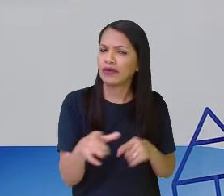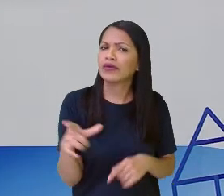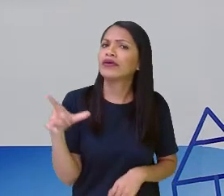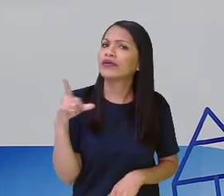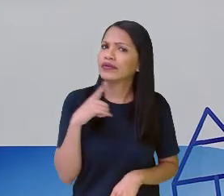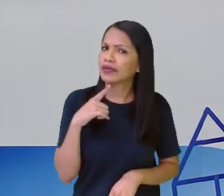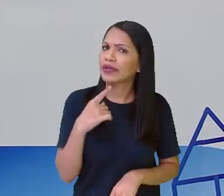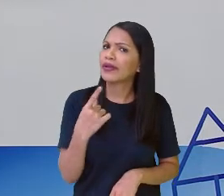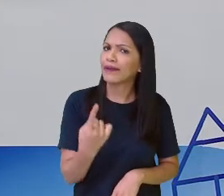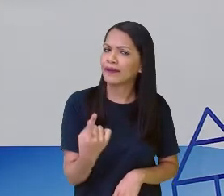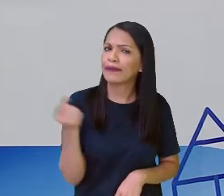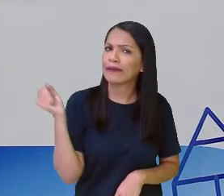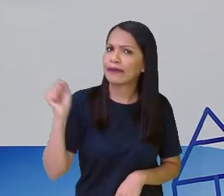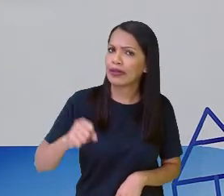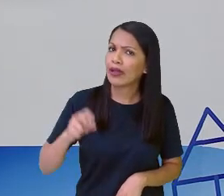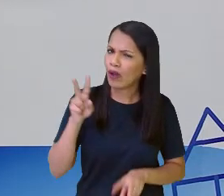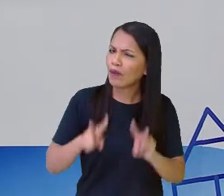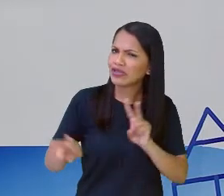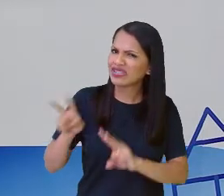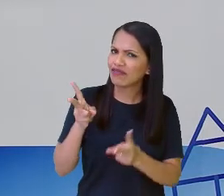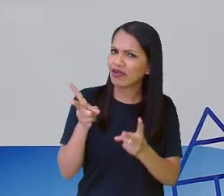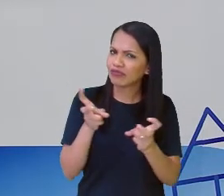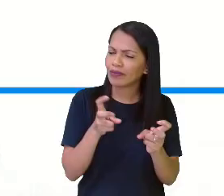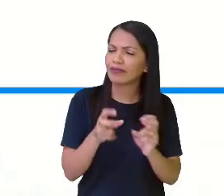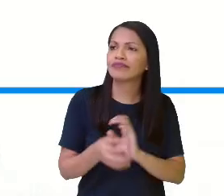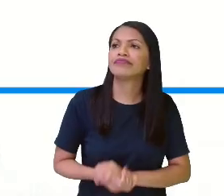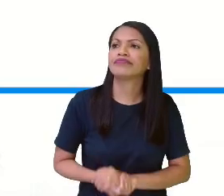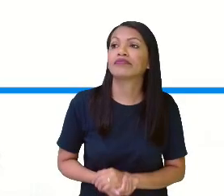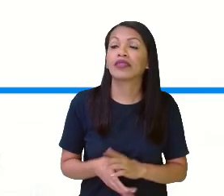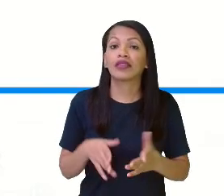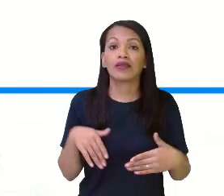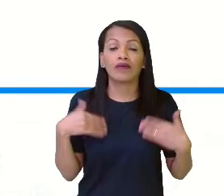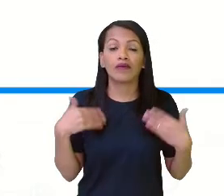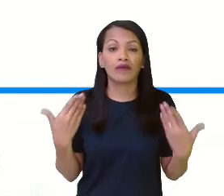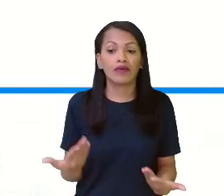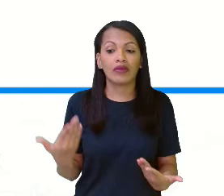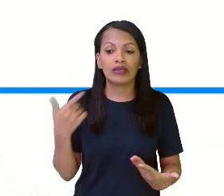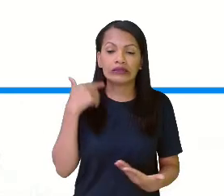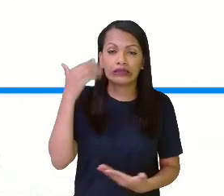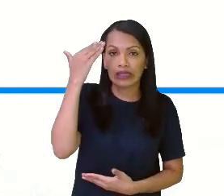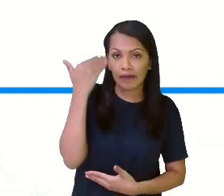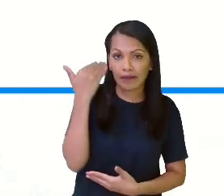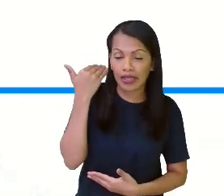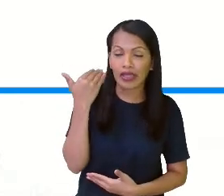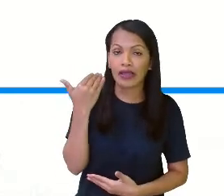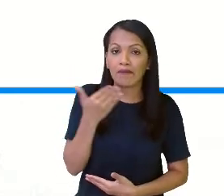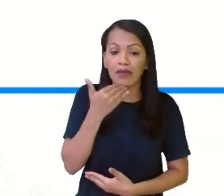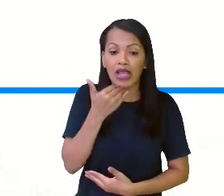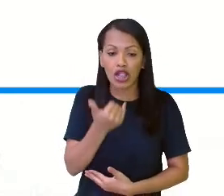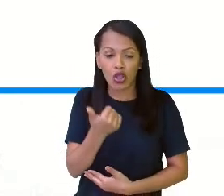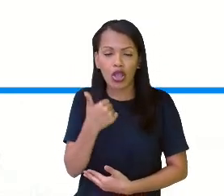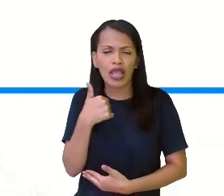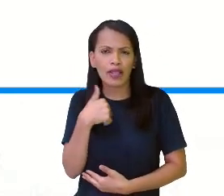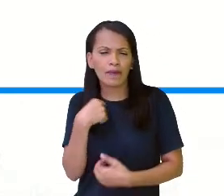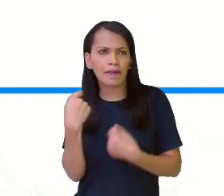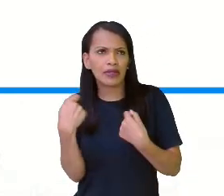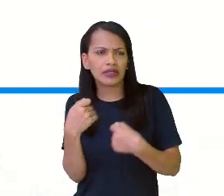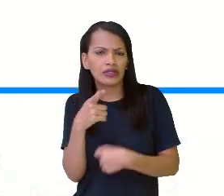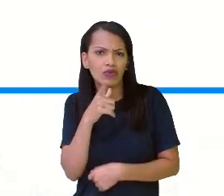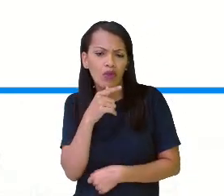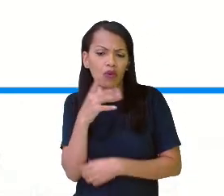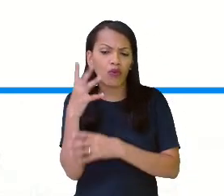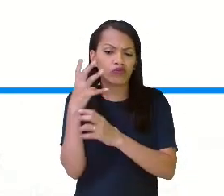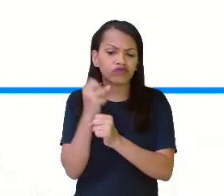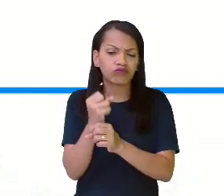uma dessas. A forma mais adequada para saber qual é a necessidade diária de água é a partir de um cálculo que leva